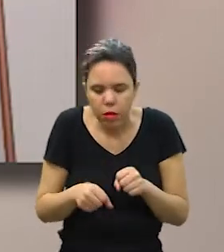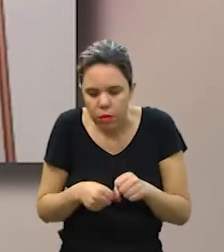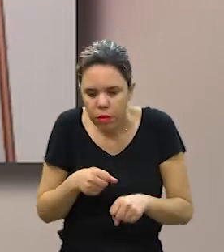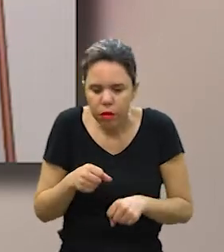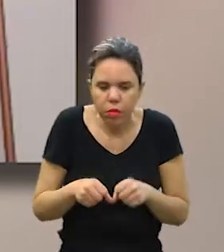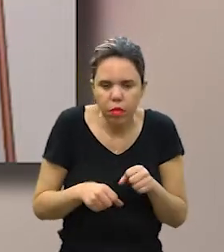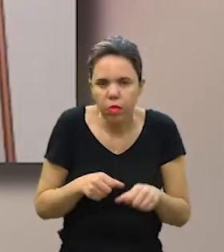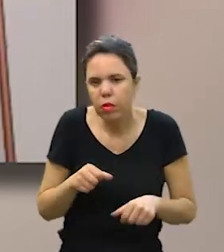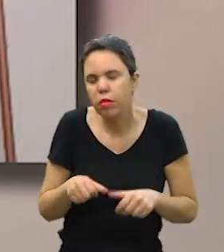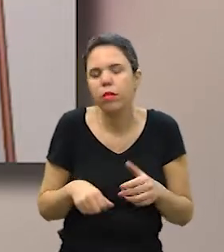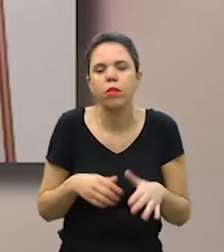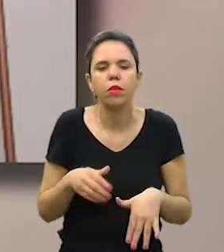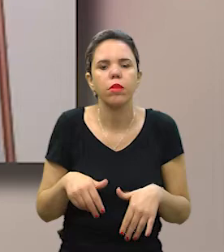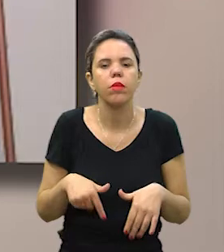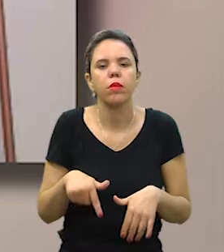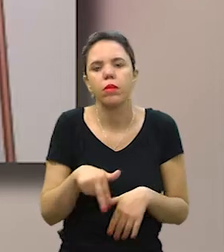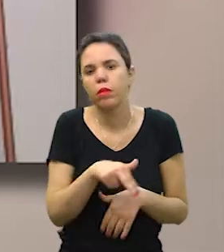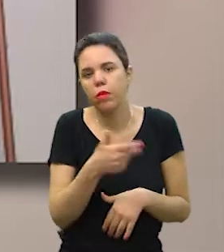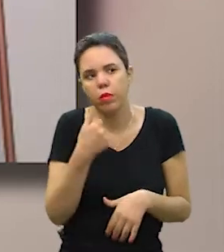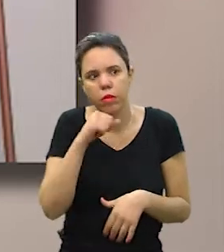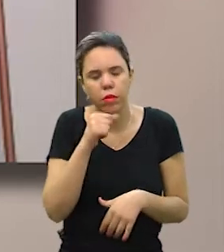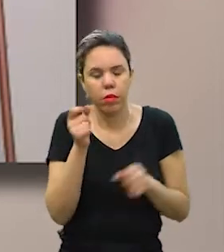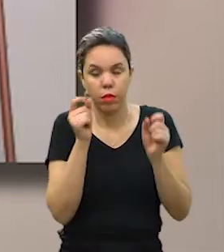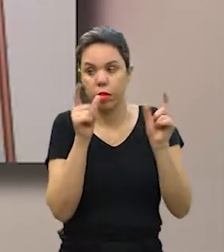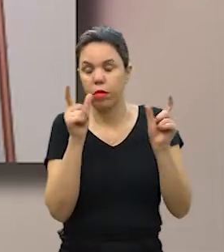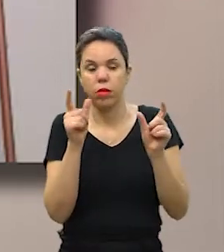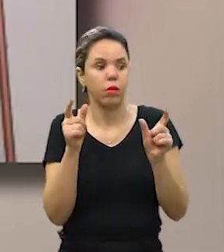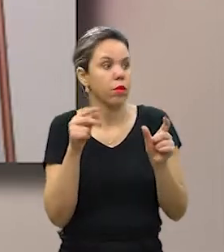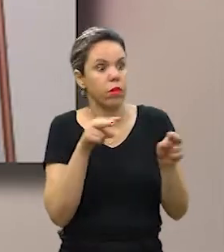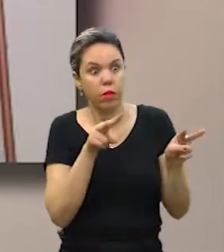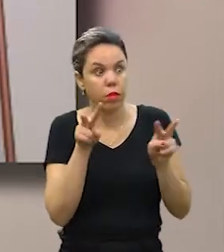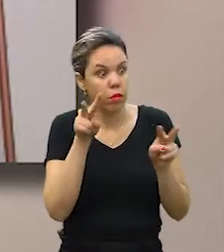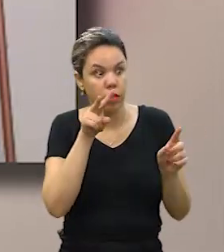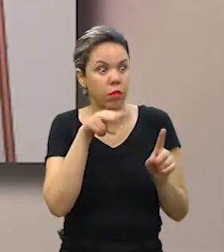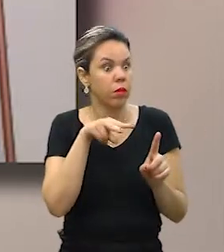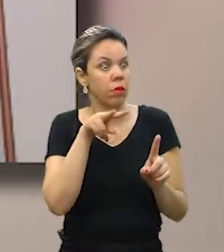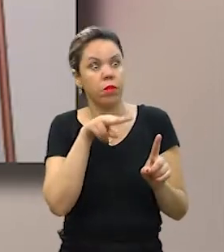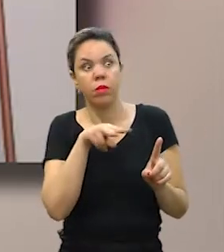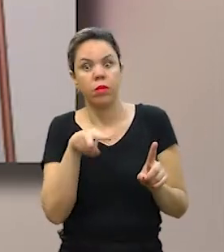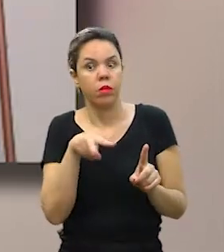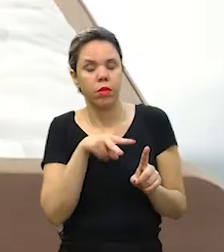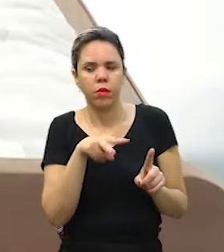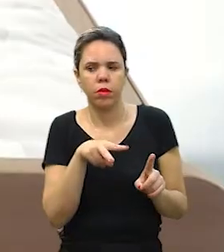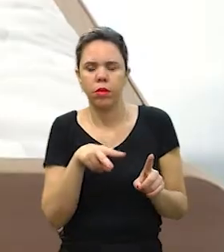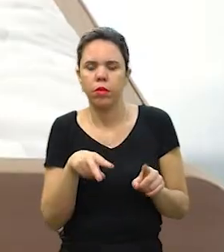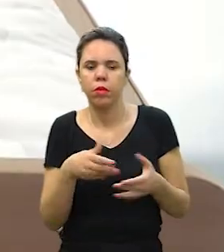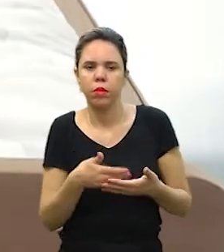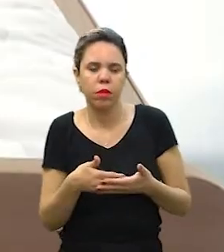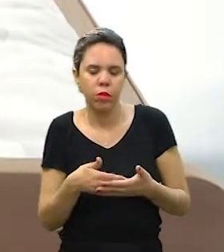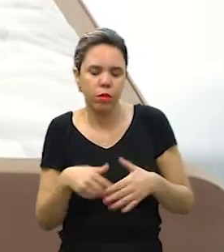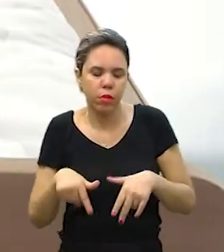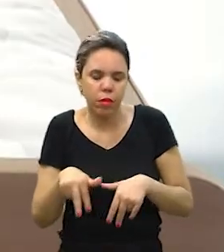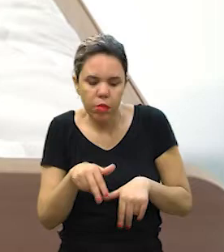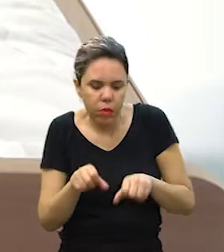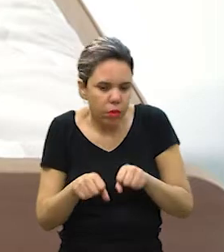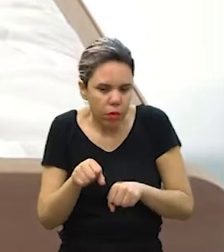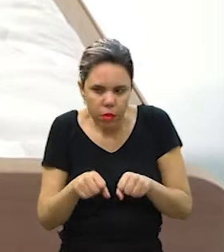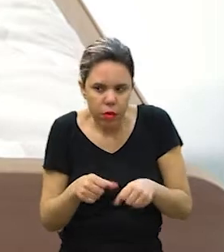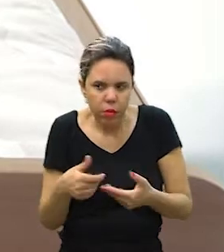engatinhar, o início de andar. Eu falo que a mãe não pode nem piscar, né? Porque eles ficam super ativos